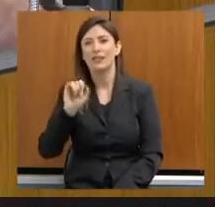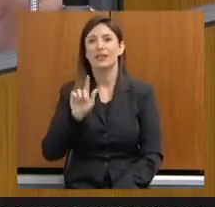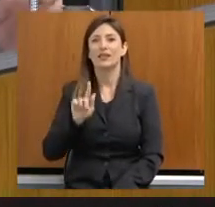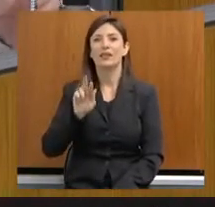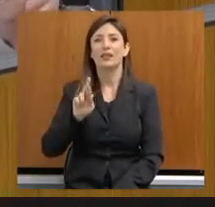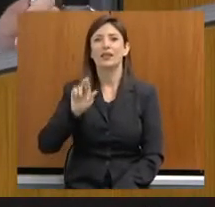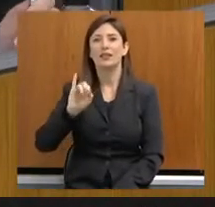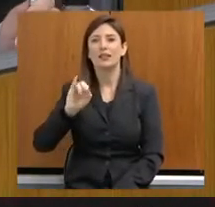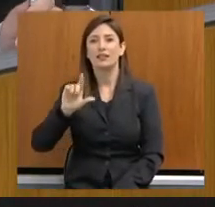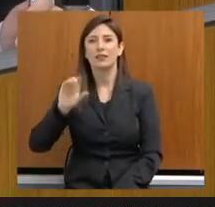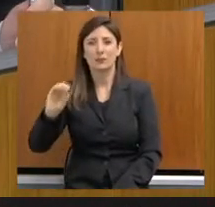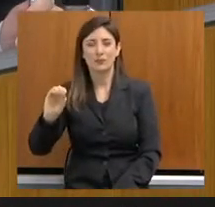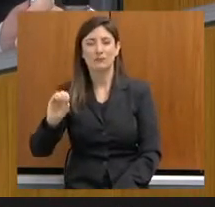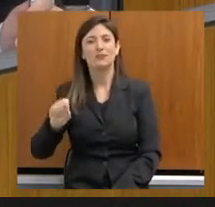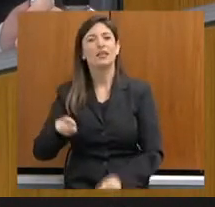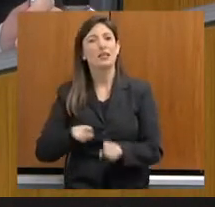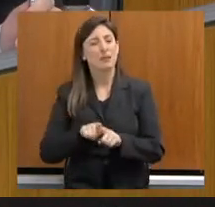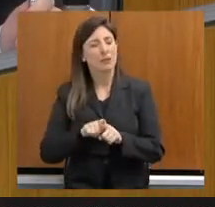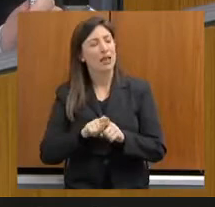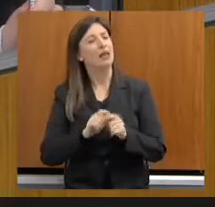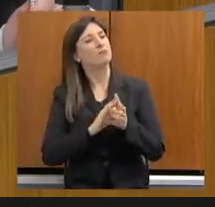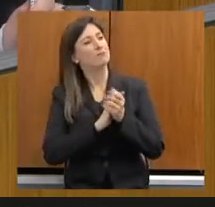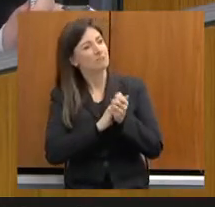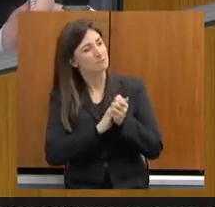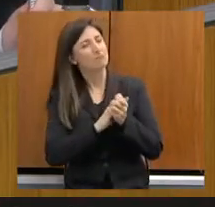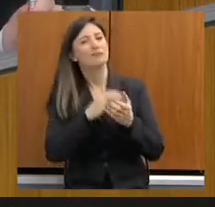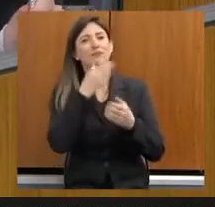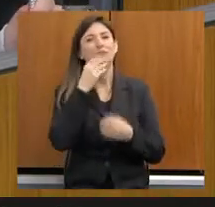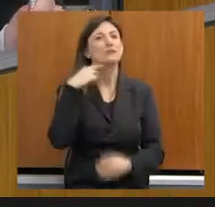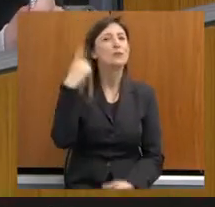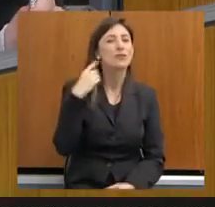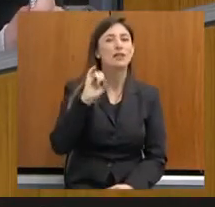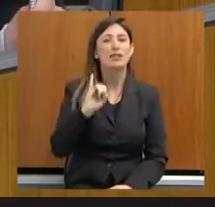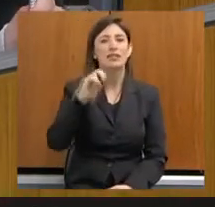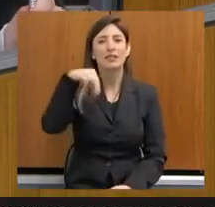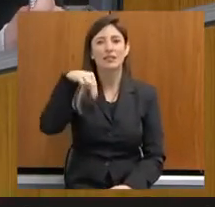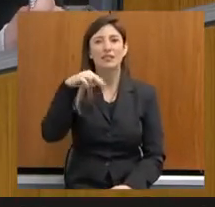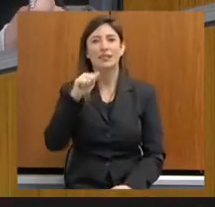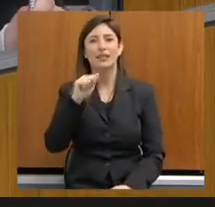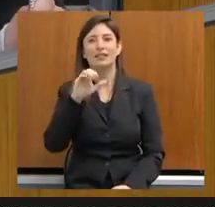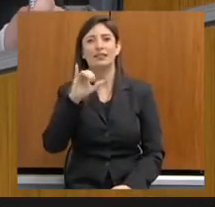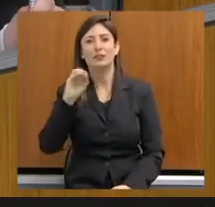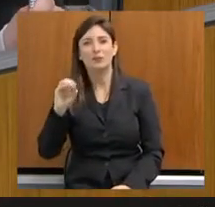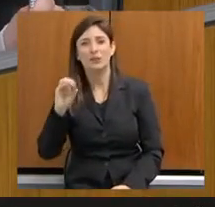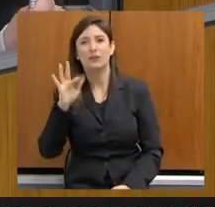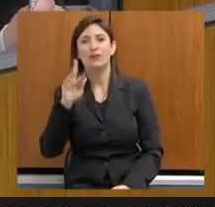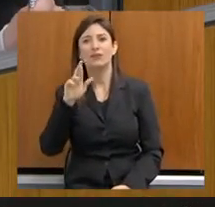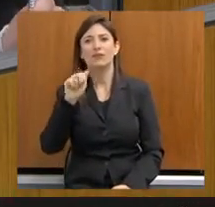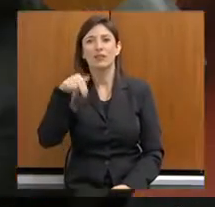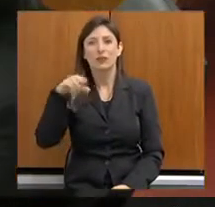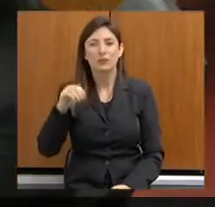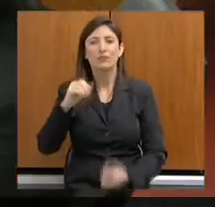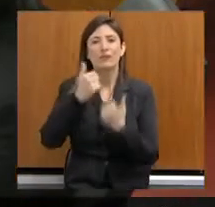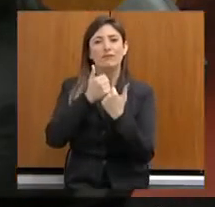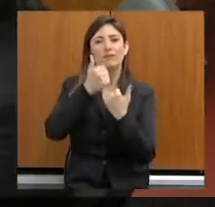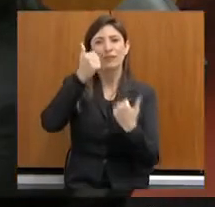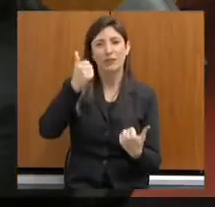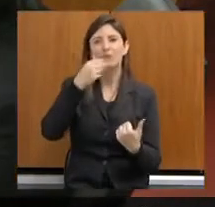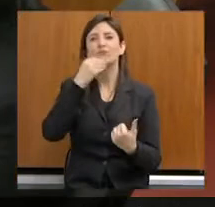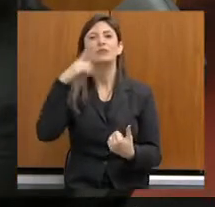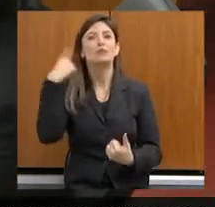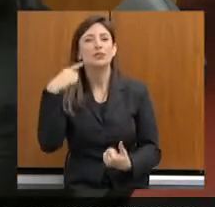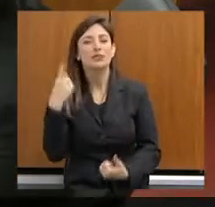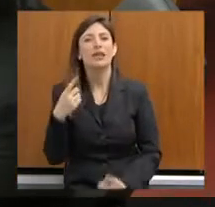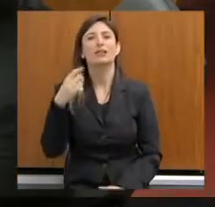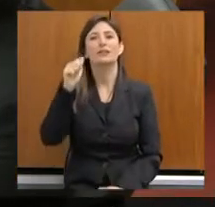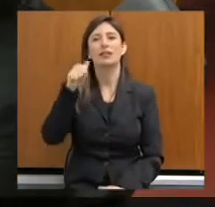comprimento também aqui o deputado Inácio Franco o deputado nosso vice-presidente Deputado Antonio